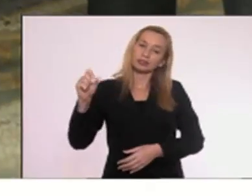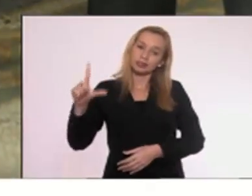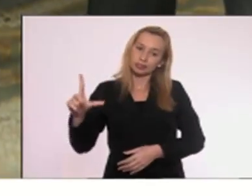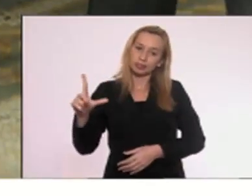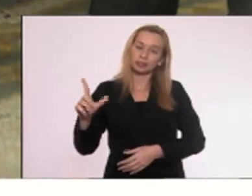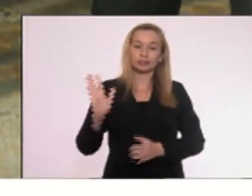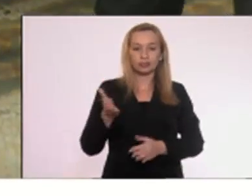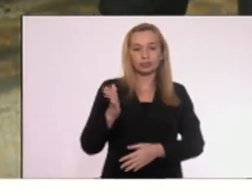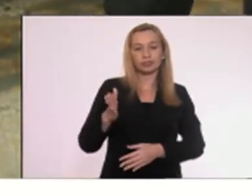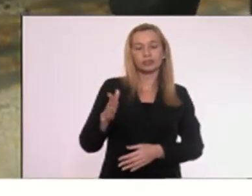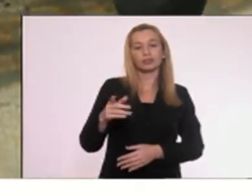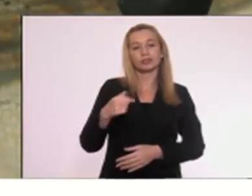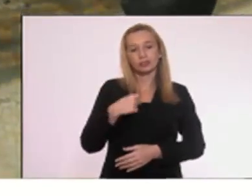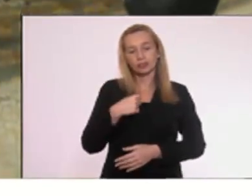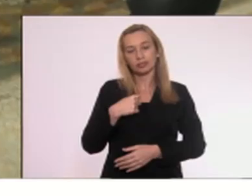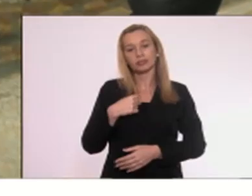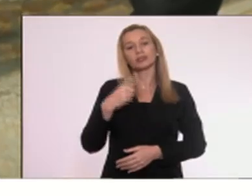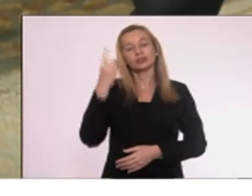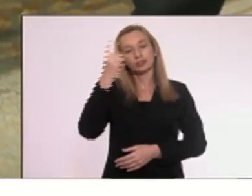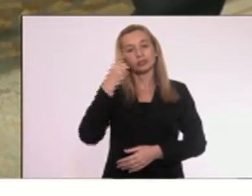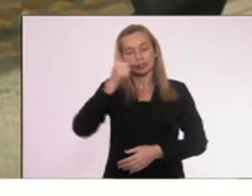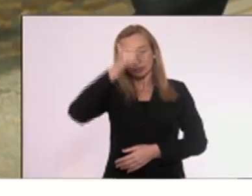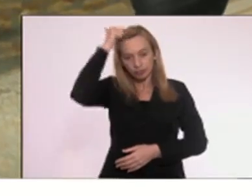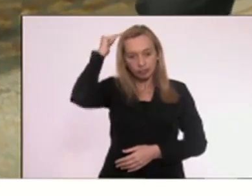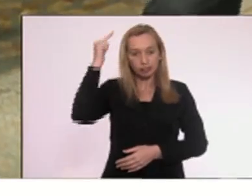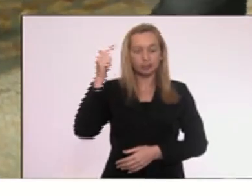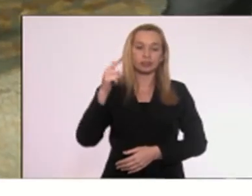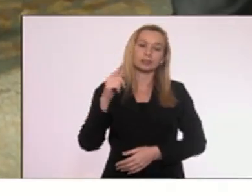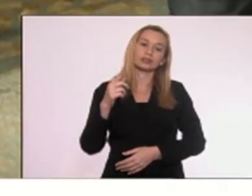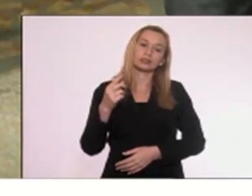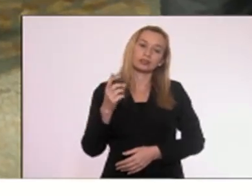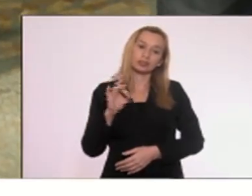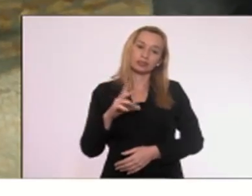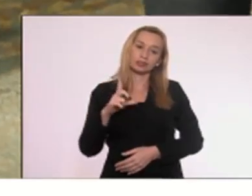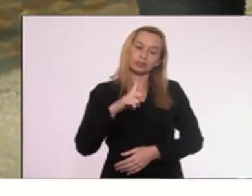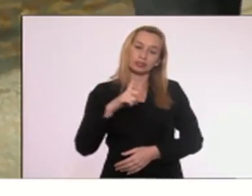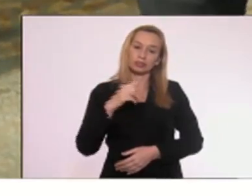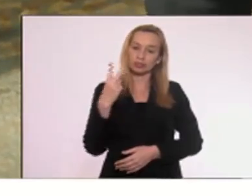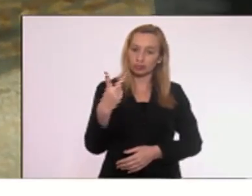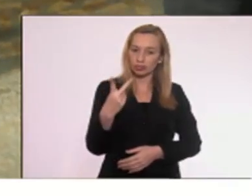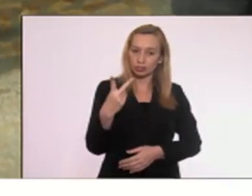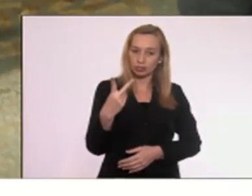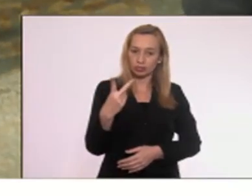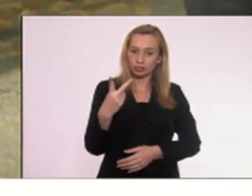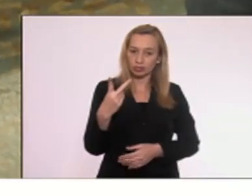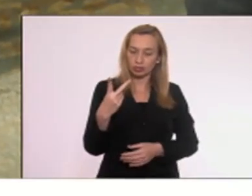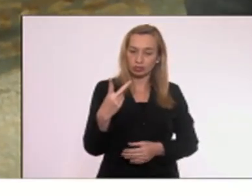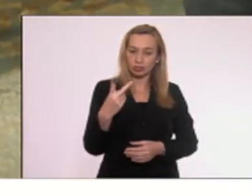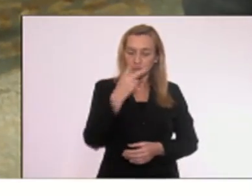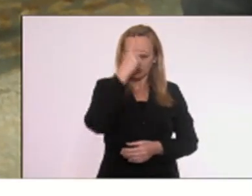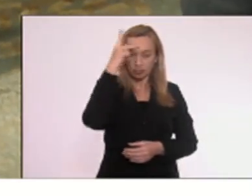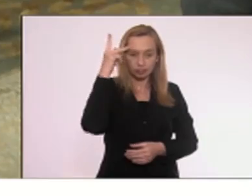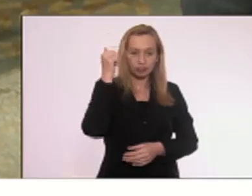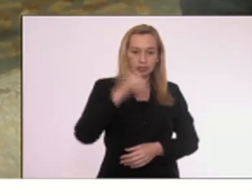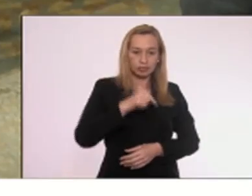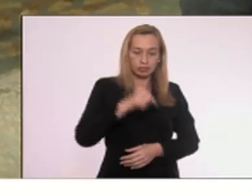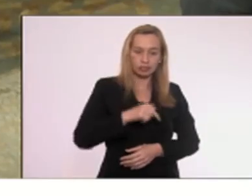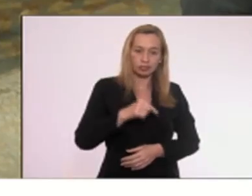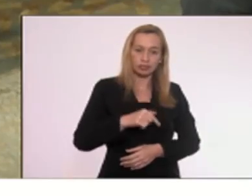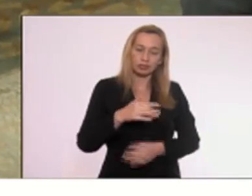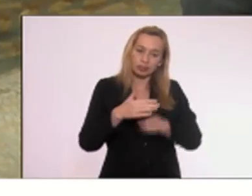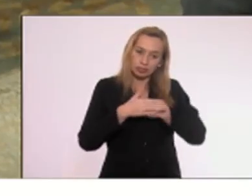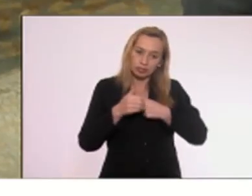Paulo, a bancada do PSB só tem 2 membros, 2 deputados, carinhosamente, gentilmente, a bancada do